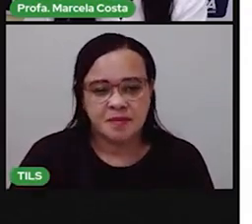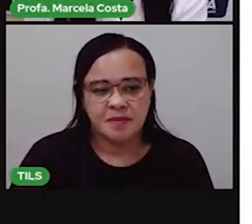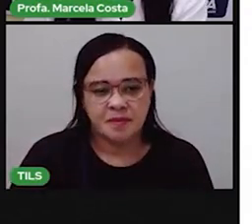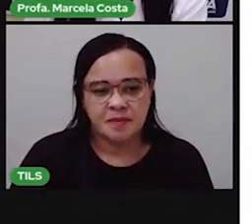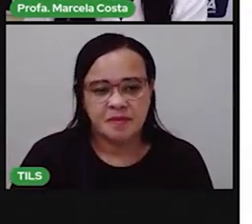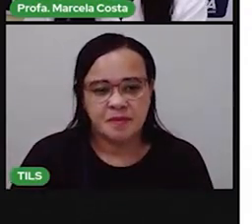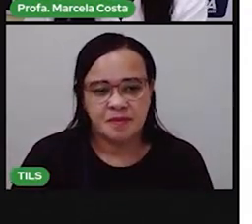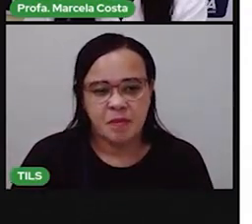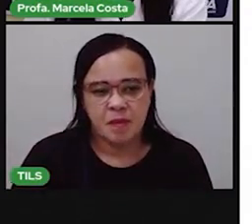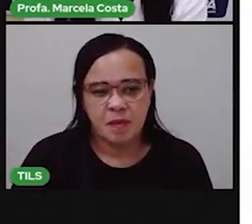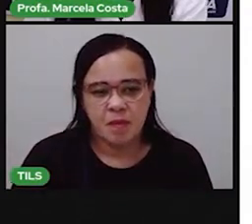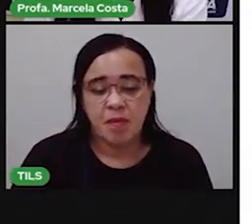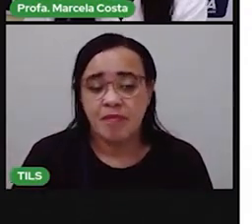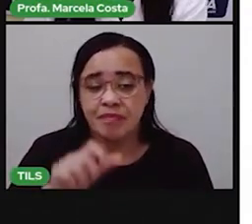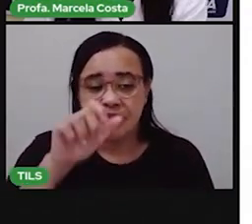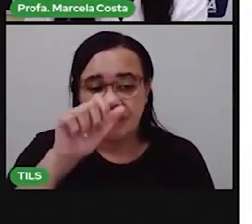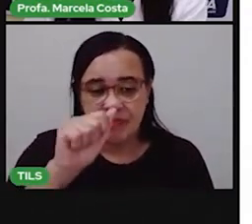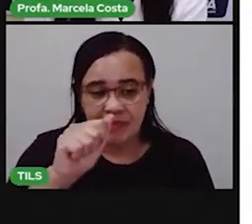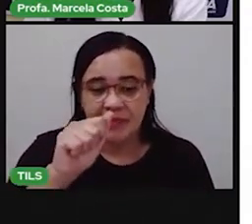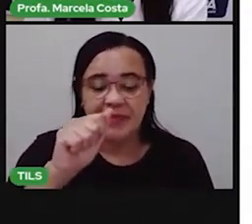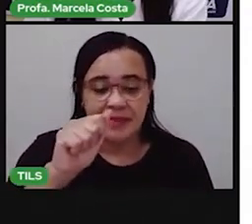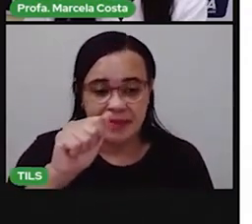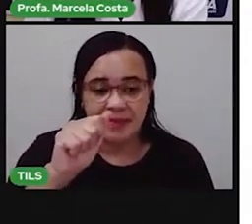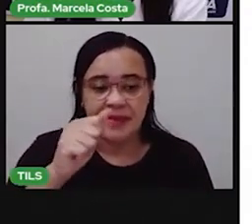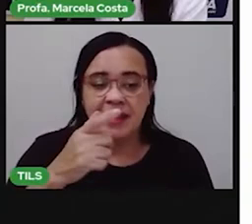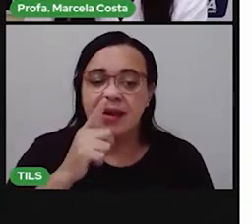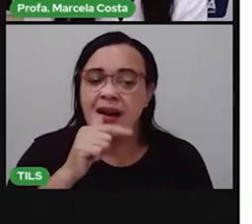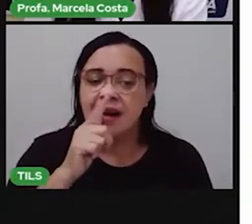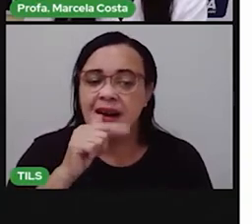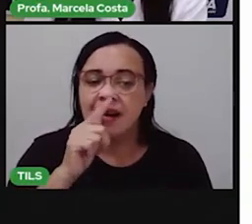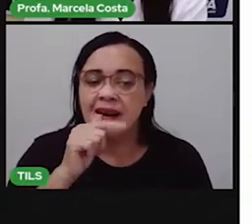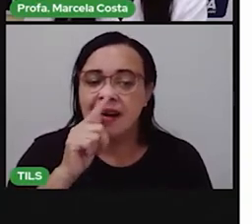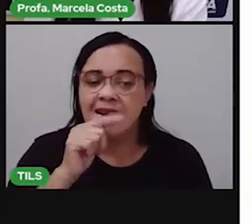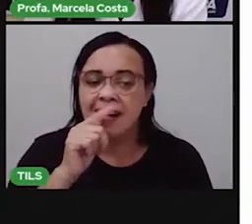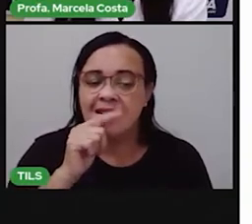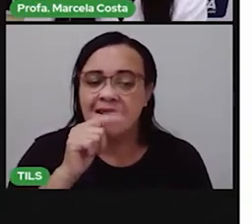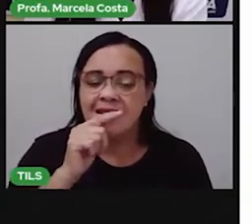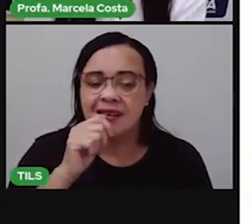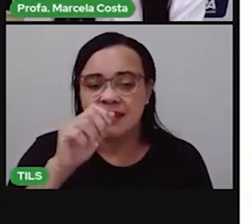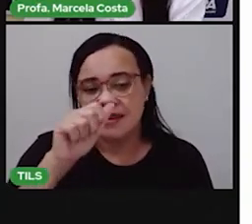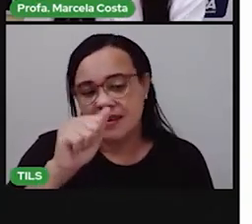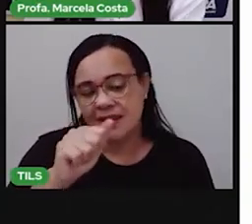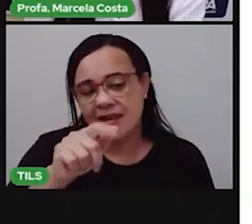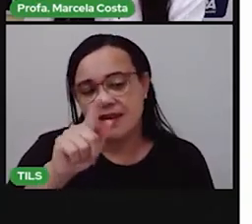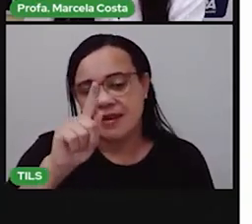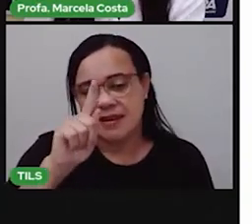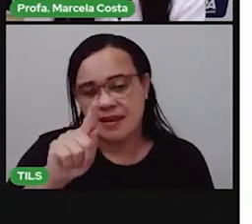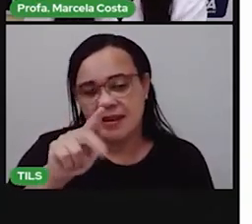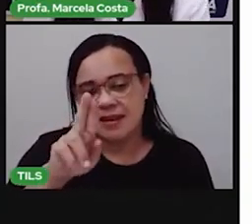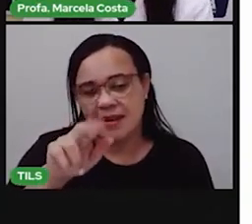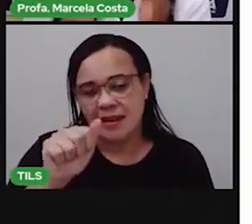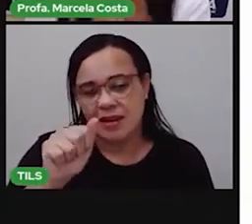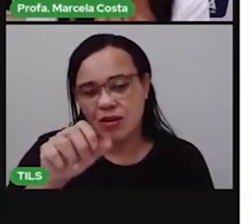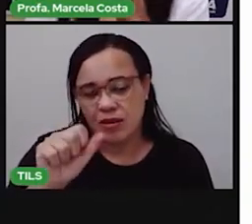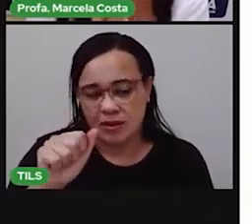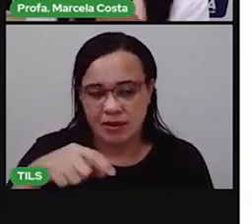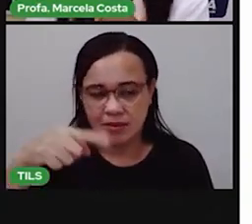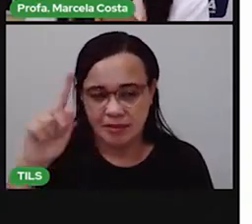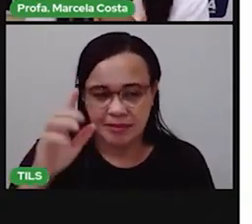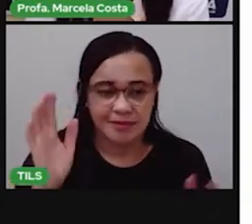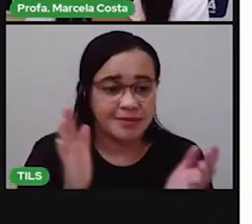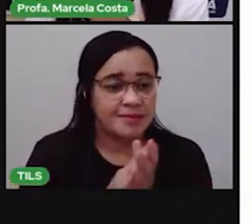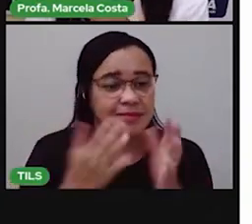É a água, não é isso? Água. Quem escreveu água acertou.